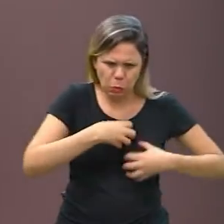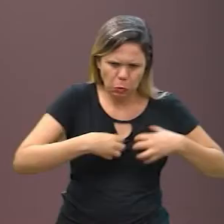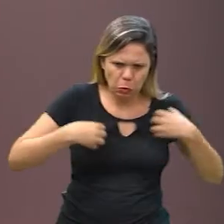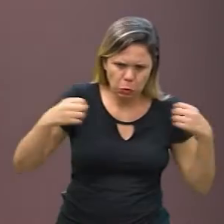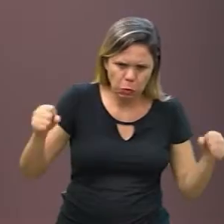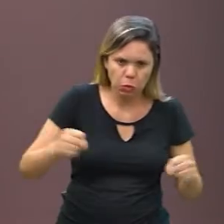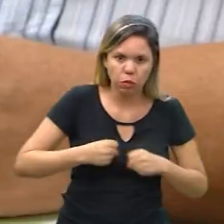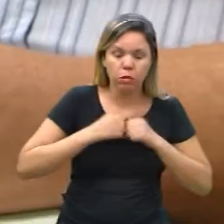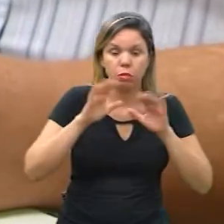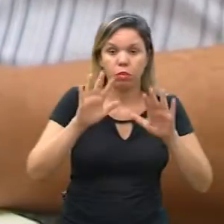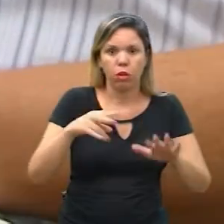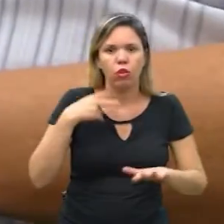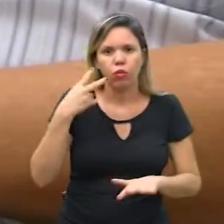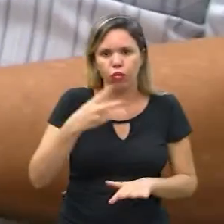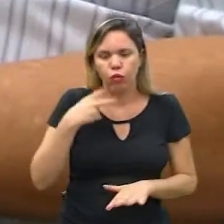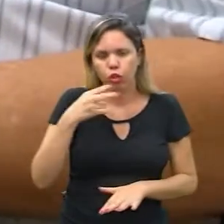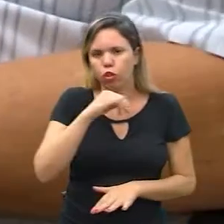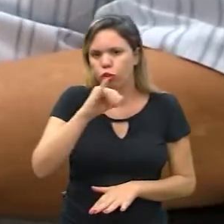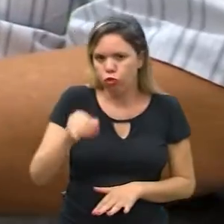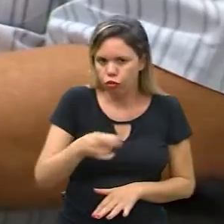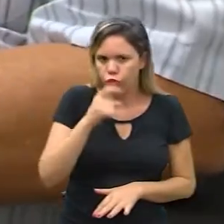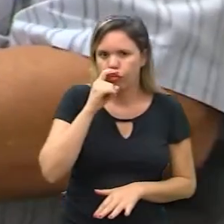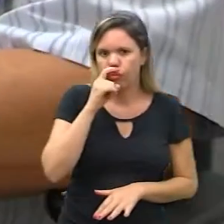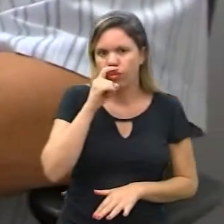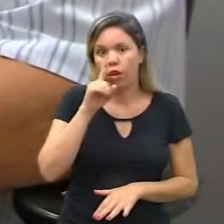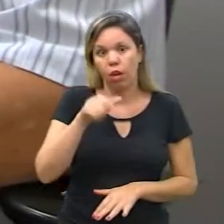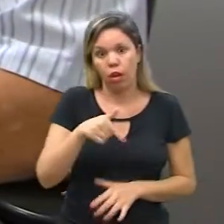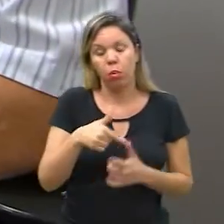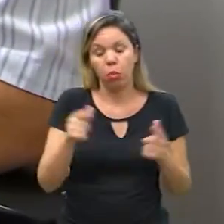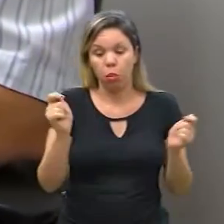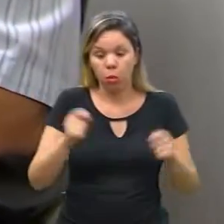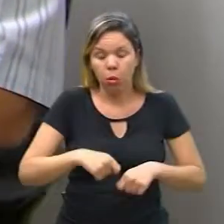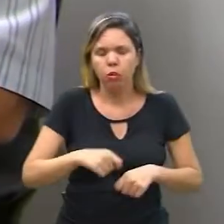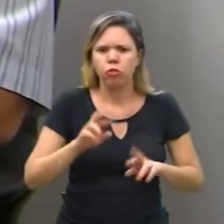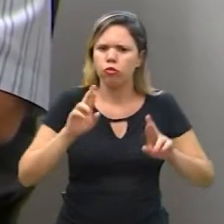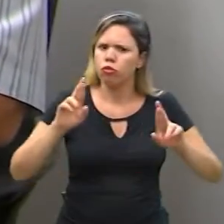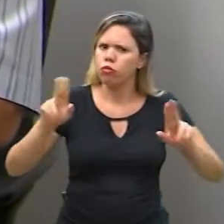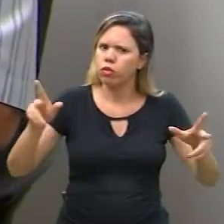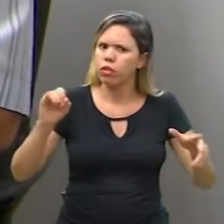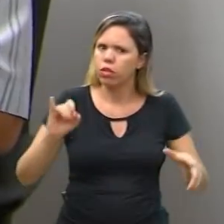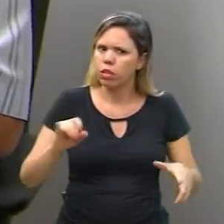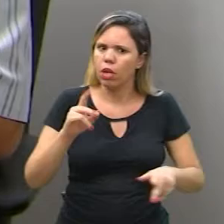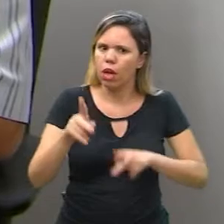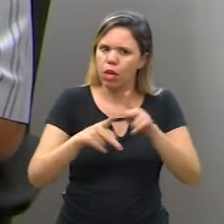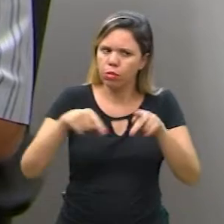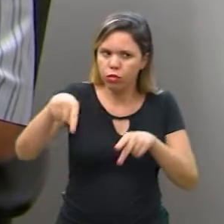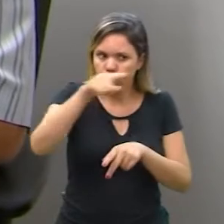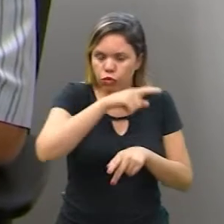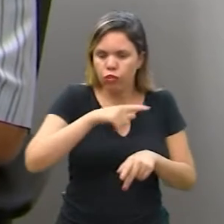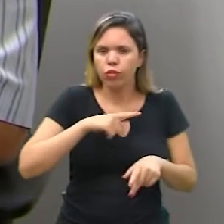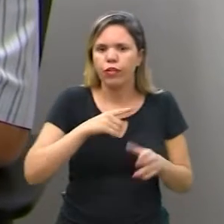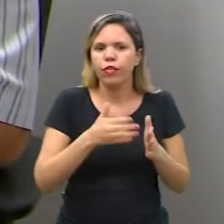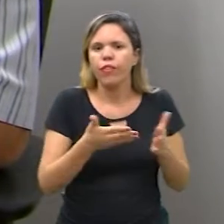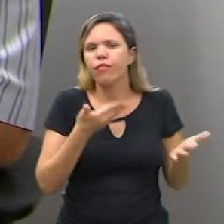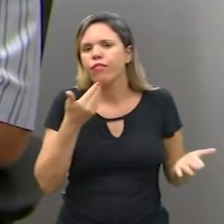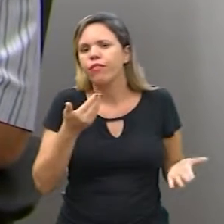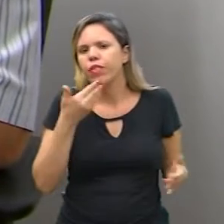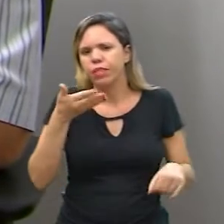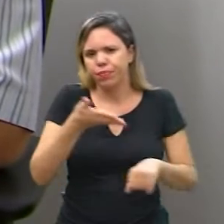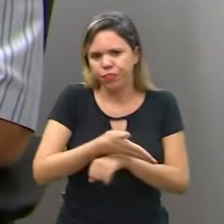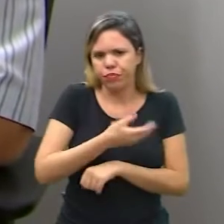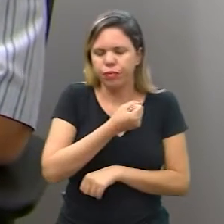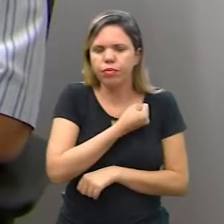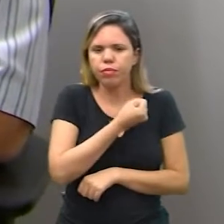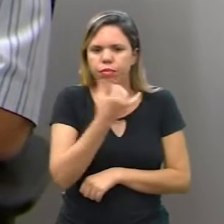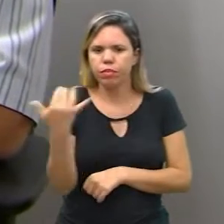reações de indignação. Mas, para o vereador Jorge Schneider, a situação poderia ser diferente se as pessoas tivessem